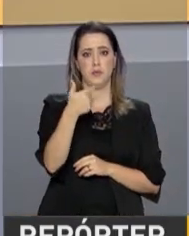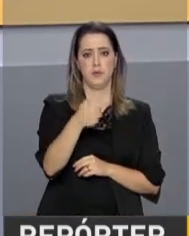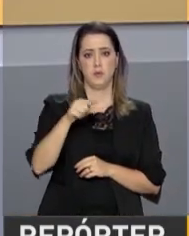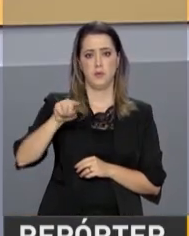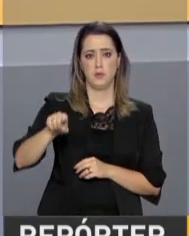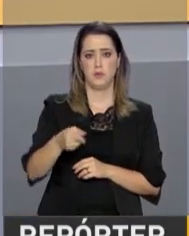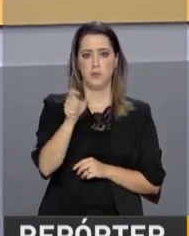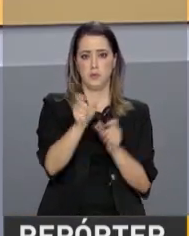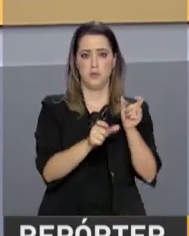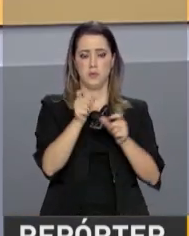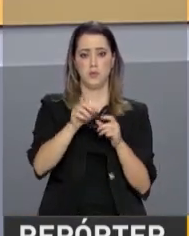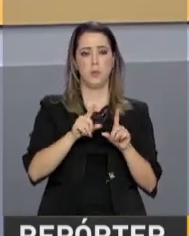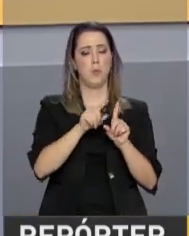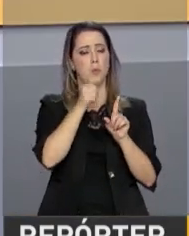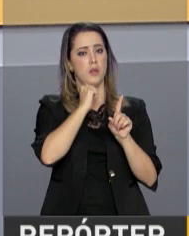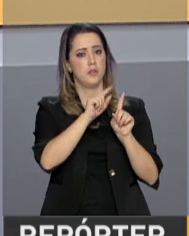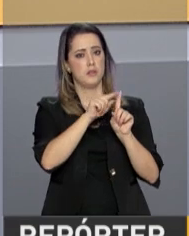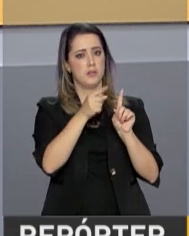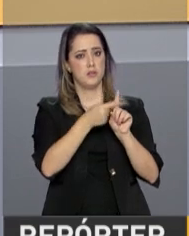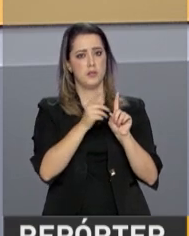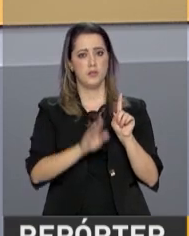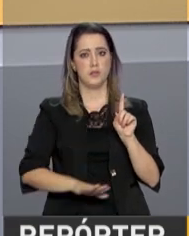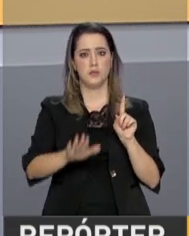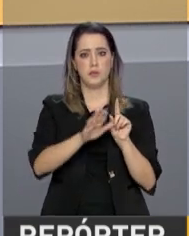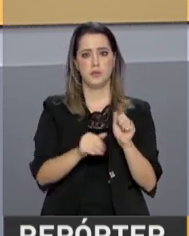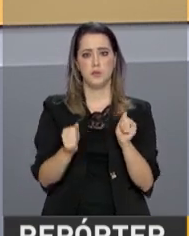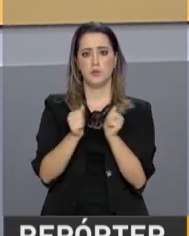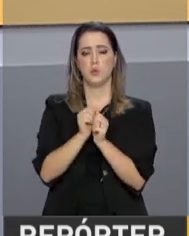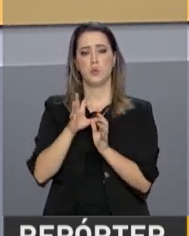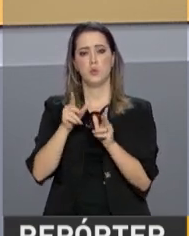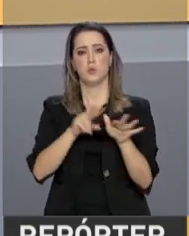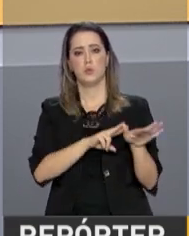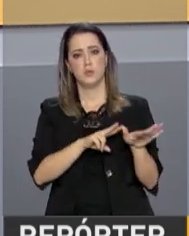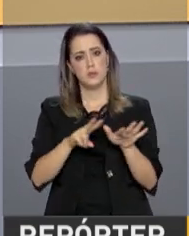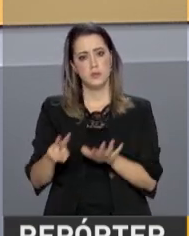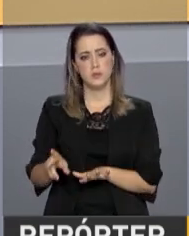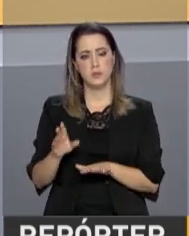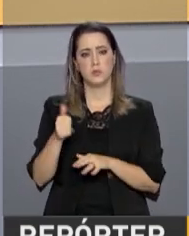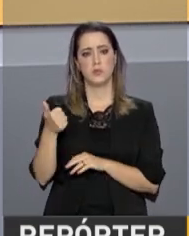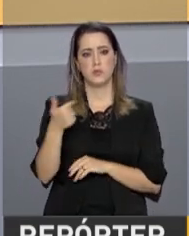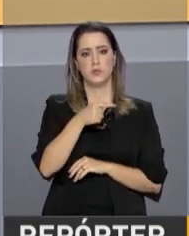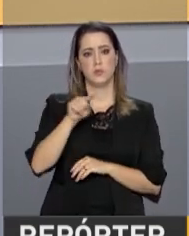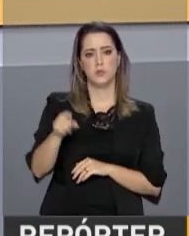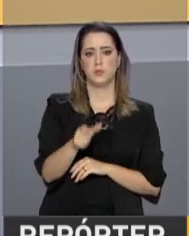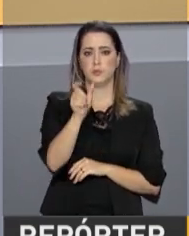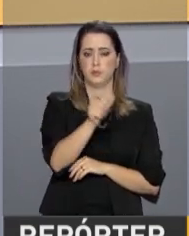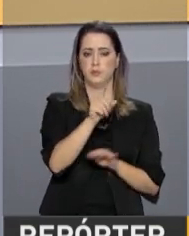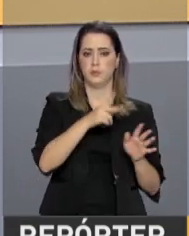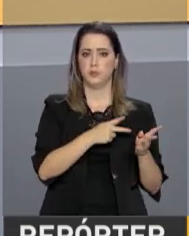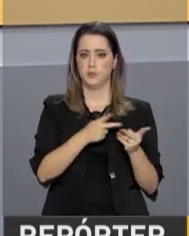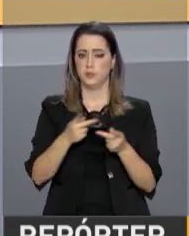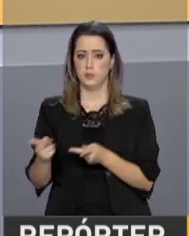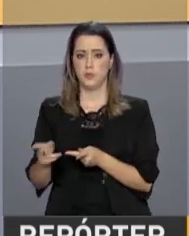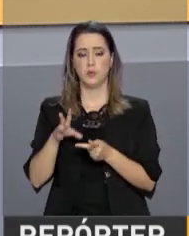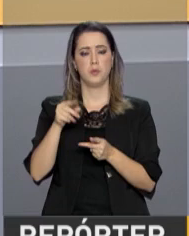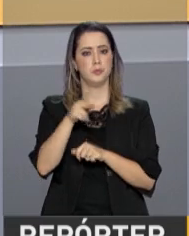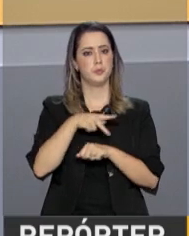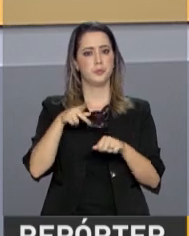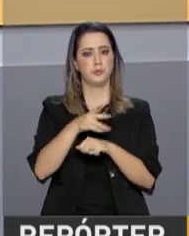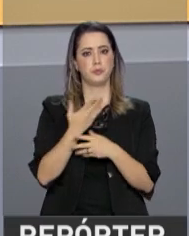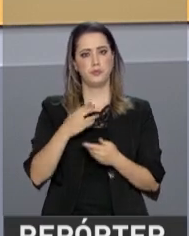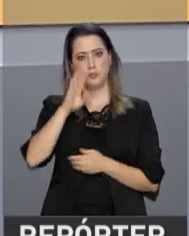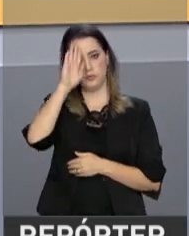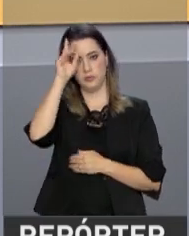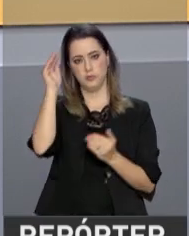mil pessoas entre gestantes e crianças acompanhadas todas as semanas por cerca de 12.000 visitadores em todo o país